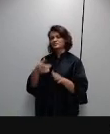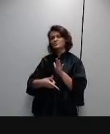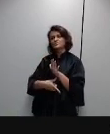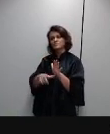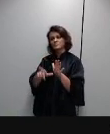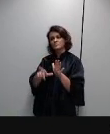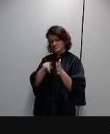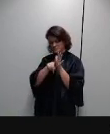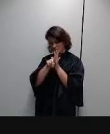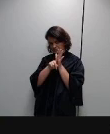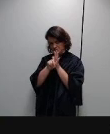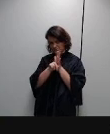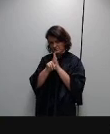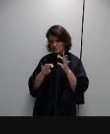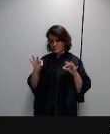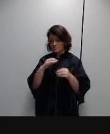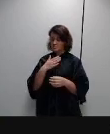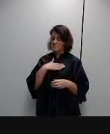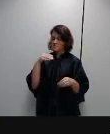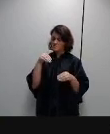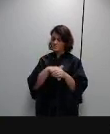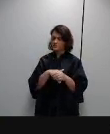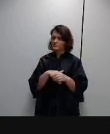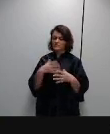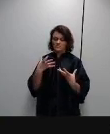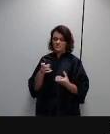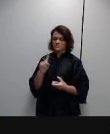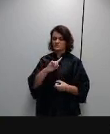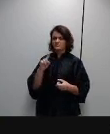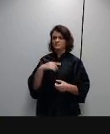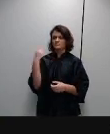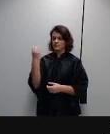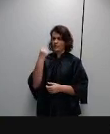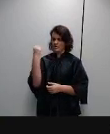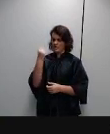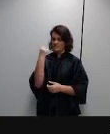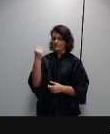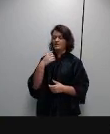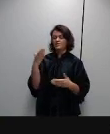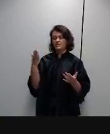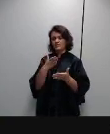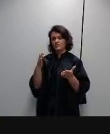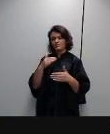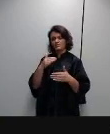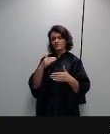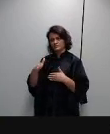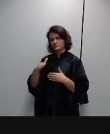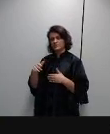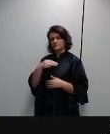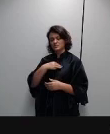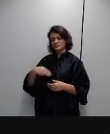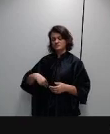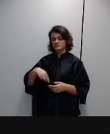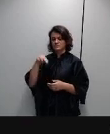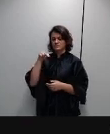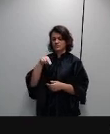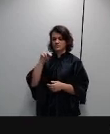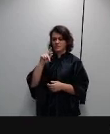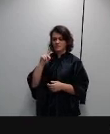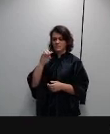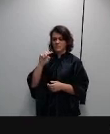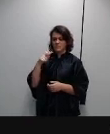o meu voto foi negado provimento ao agravo interno e agora está com a palavra o ministro Napoleão o